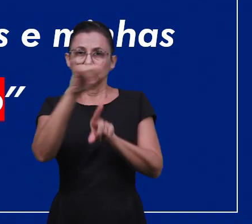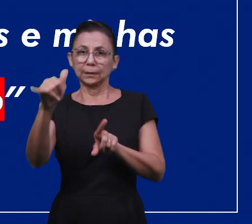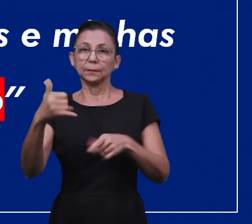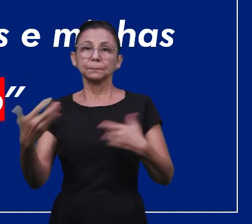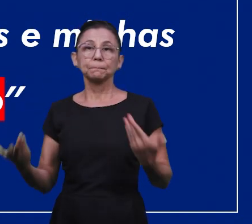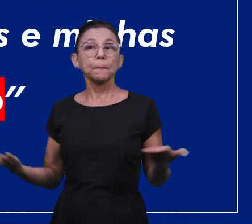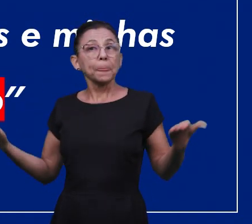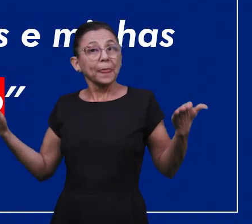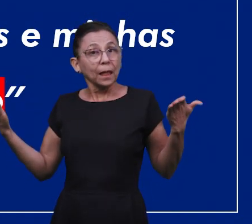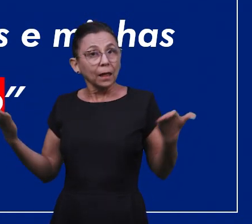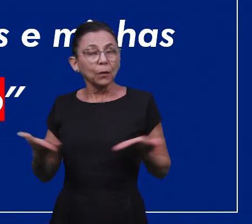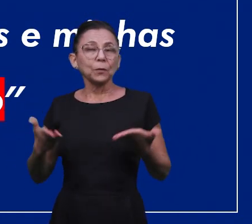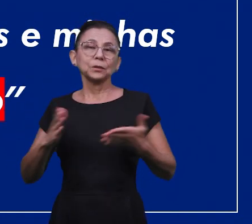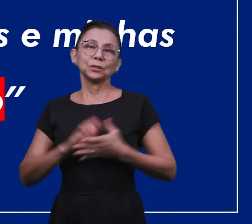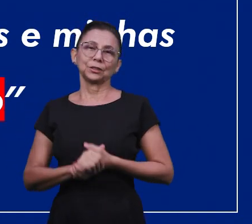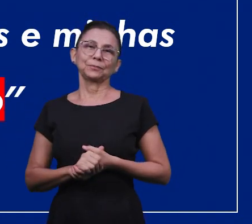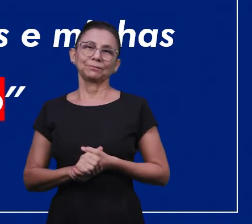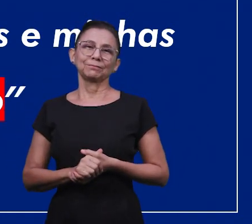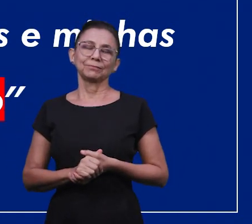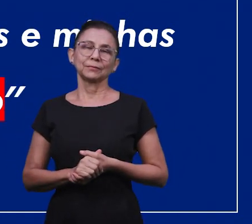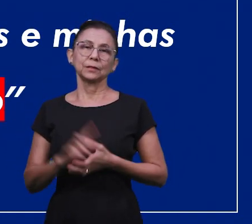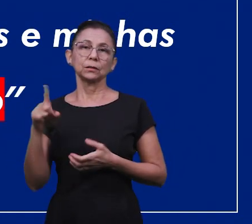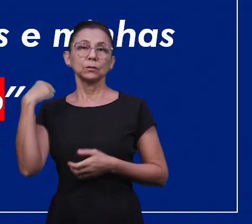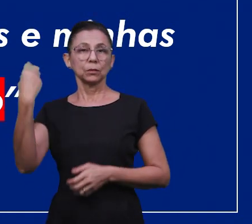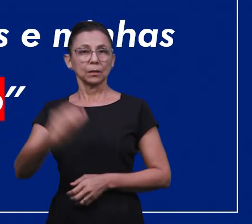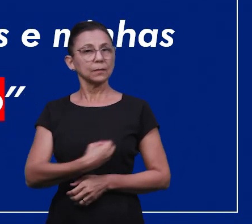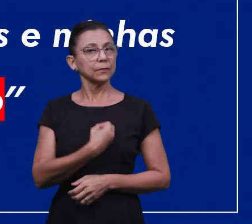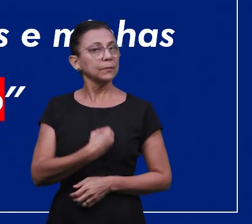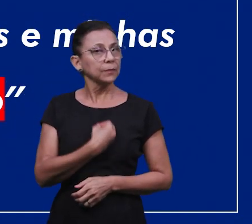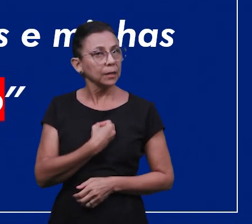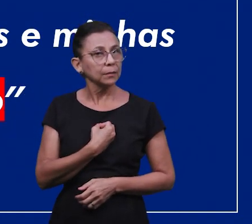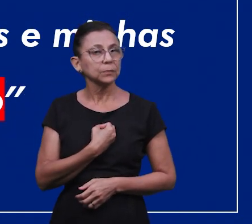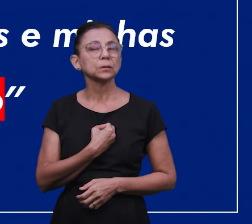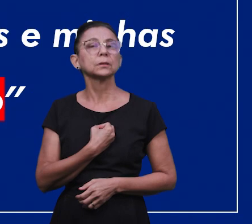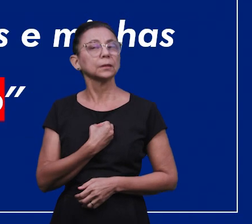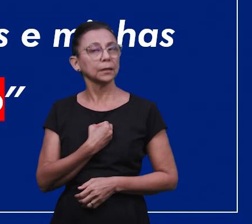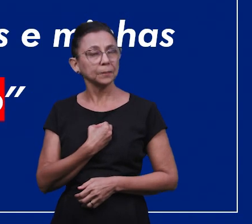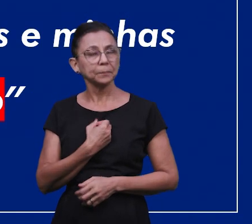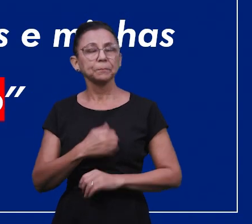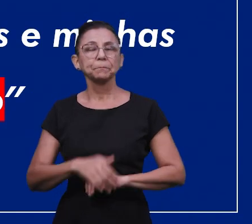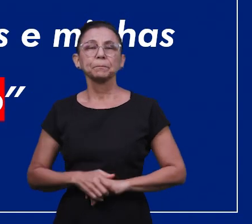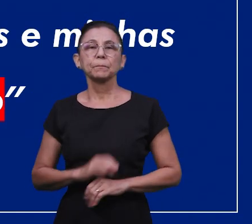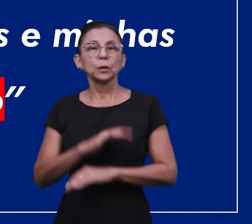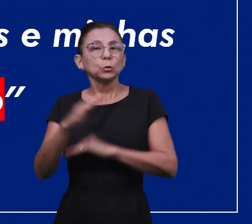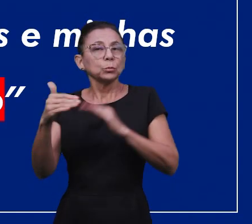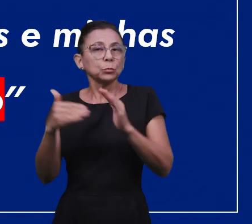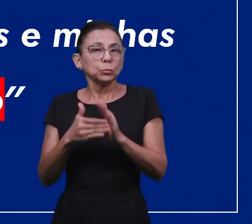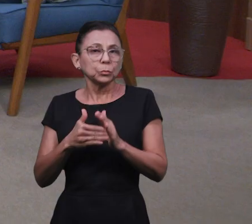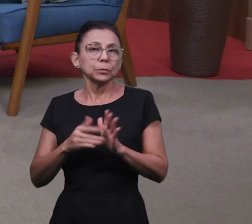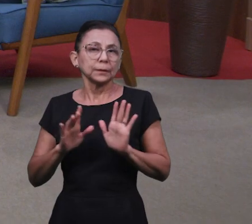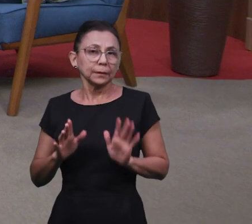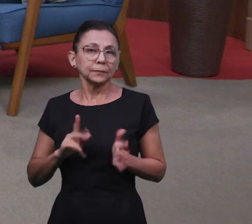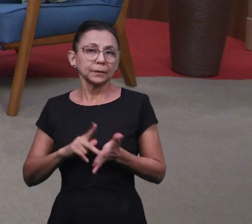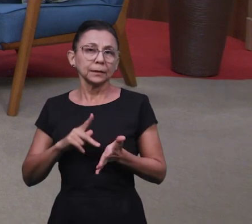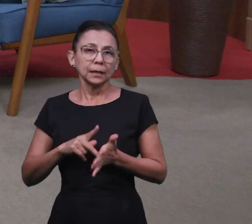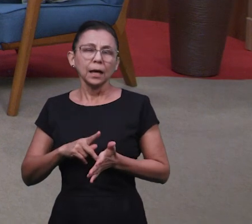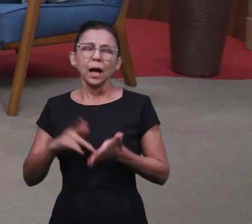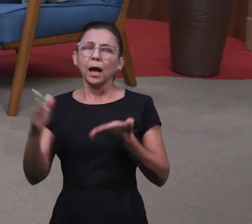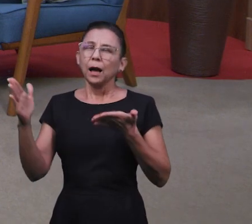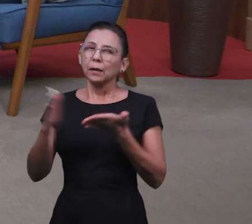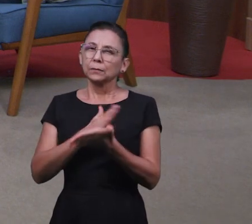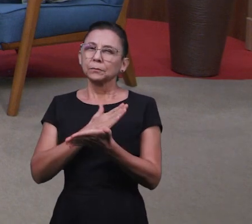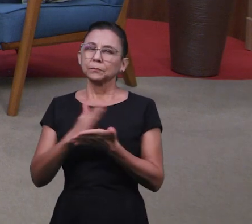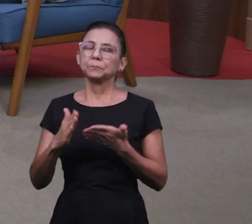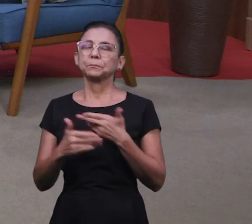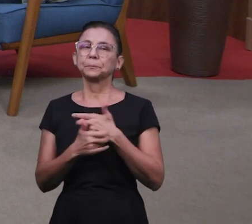que nós estamos vivendo isso. Glória a Deus. Testemunhando desse acontecimento no meio da igreja nesse momento que nós estamos aqui vivendo. É um item, né? Ou são alguns